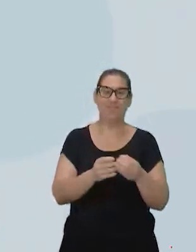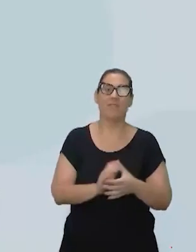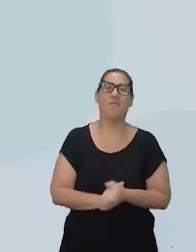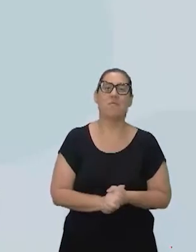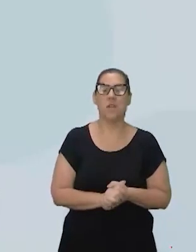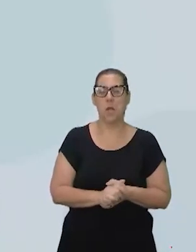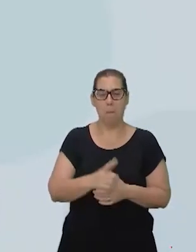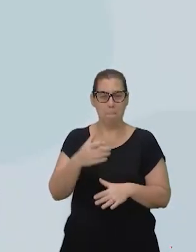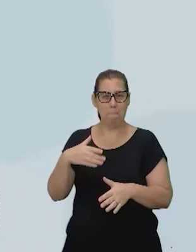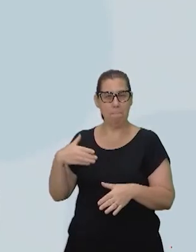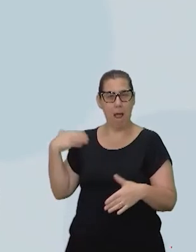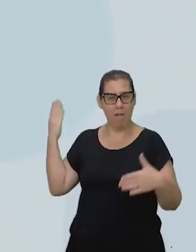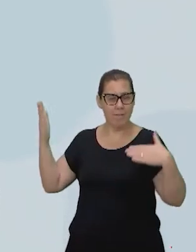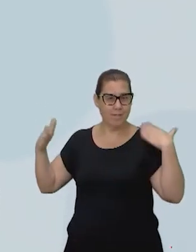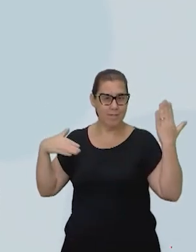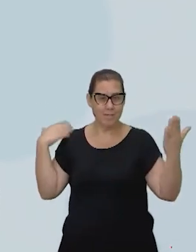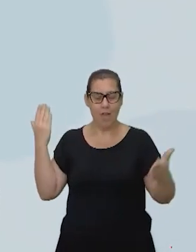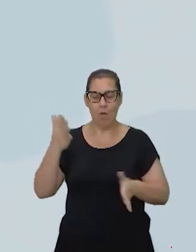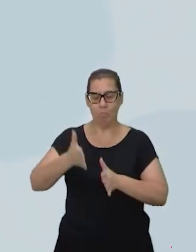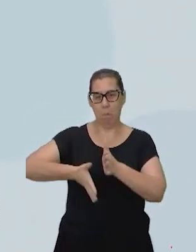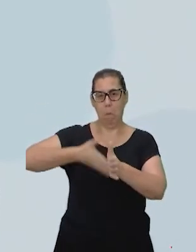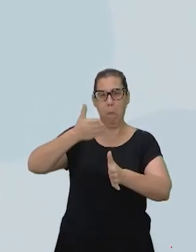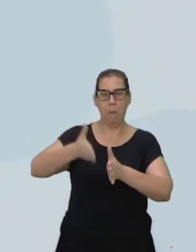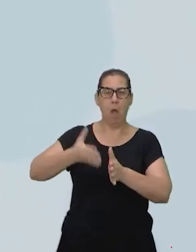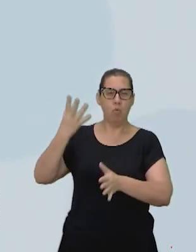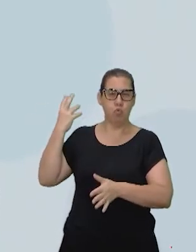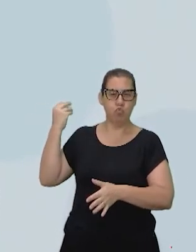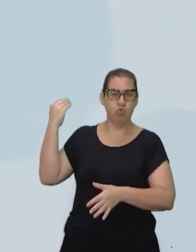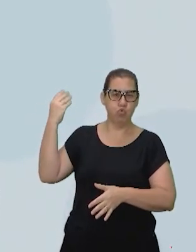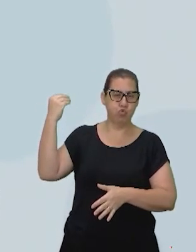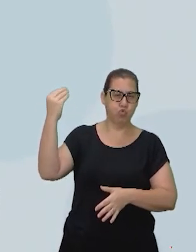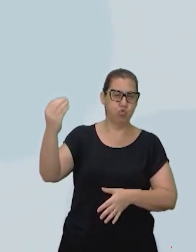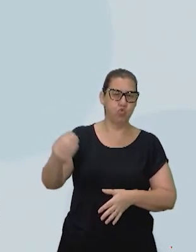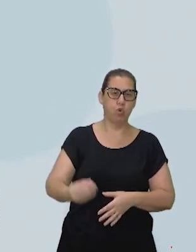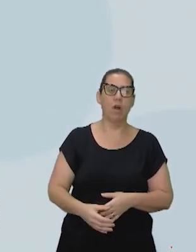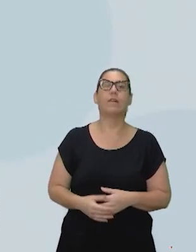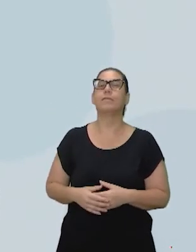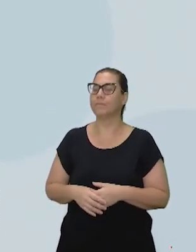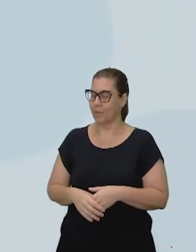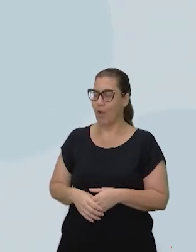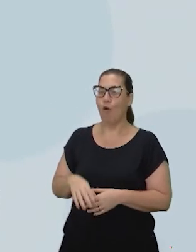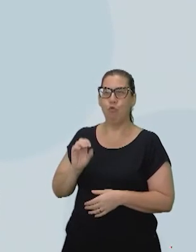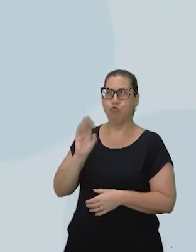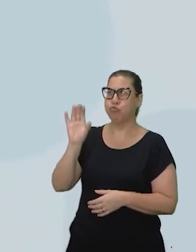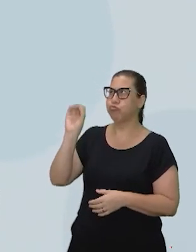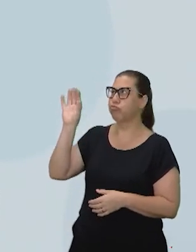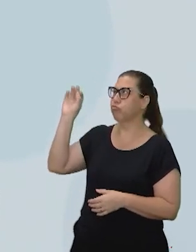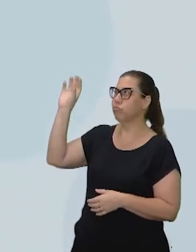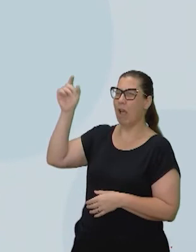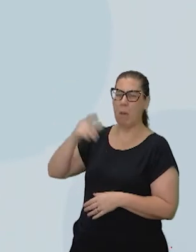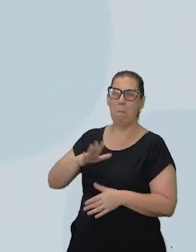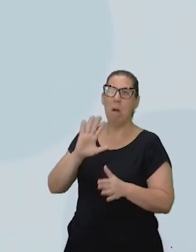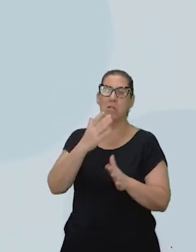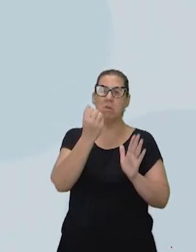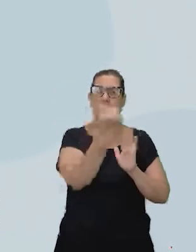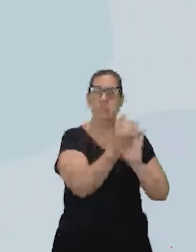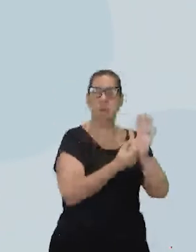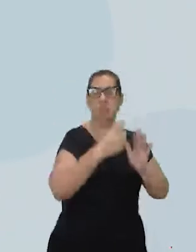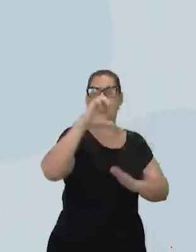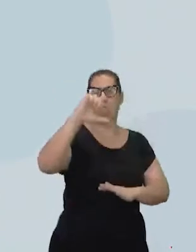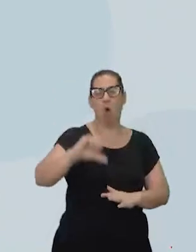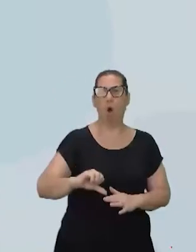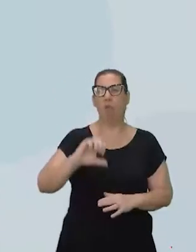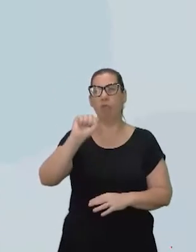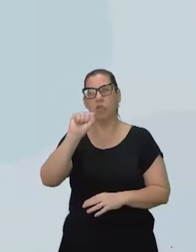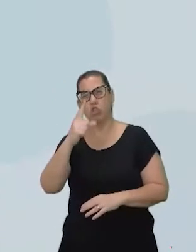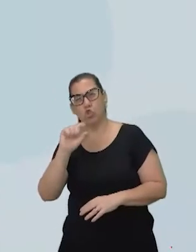pitoresco passeio com locomotivas e tal, que nos remete lá há muito tempo atrás, lá no século XIX, no século XVIII